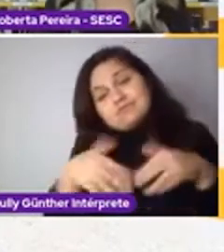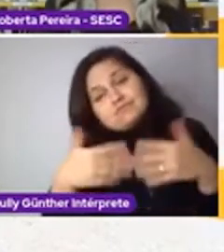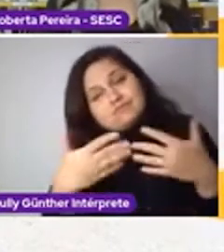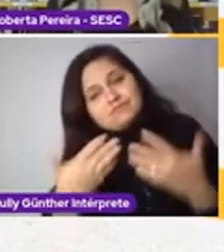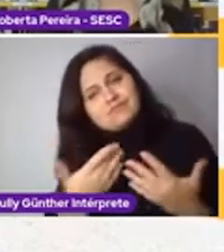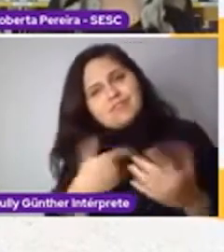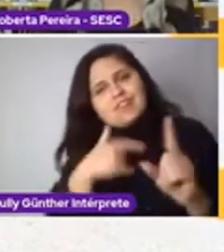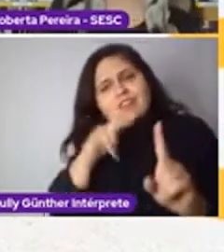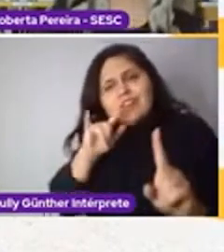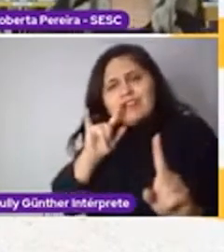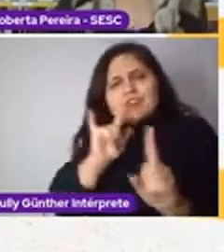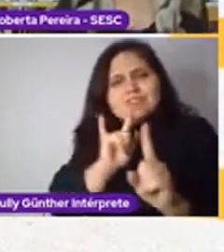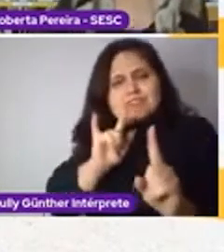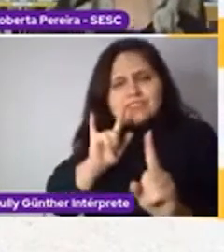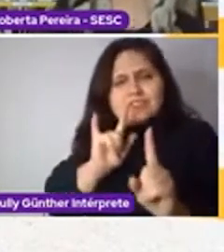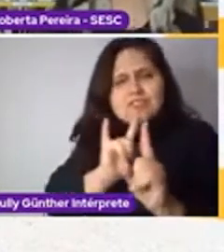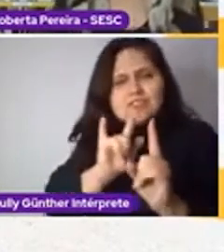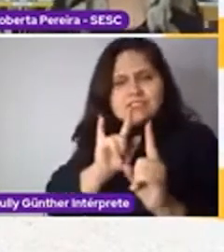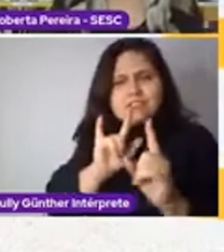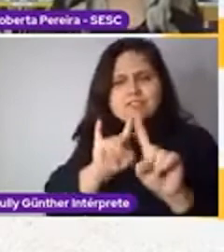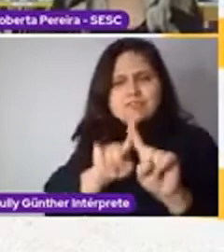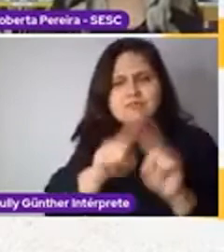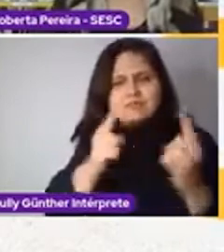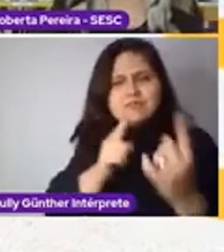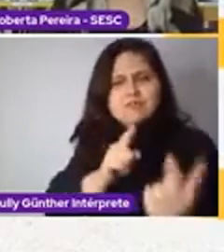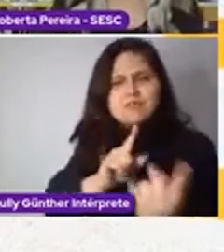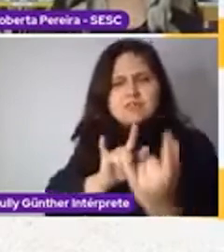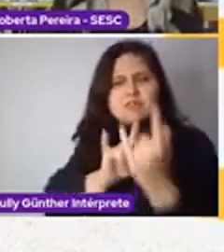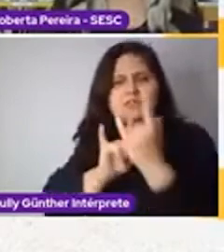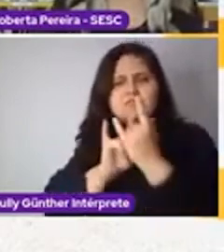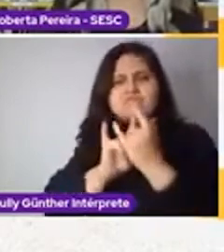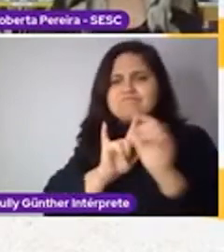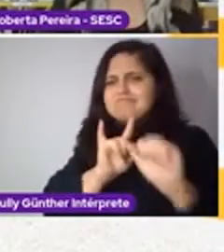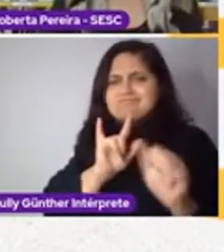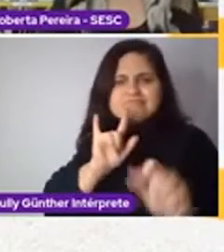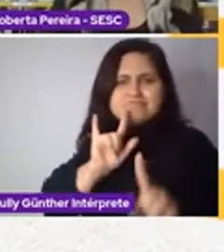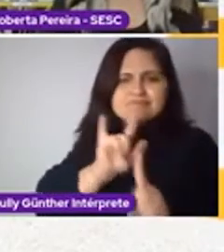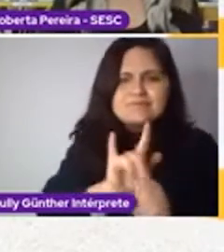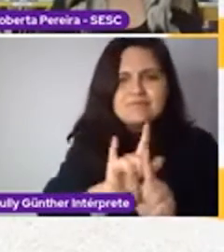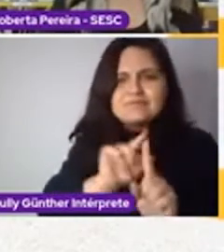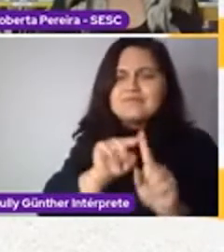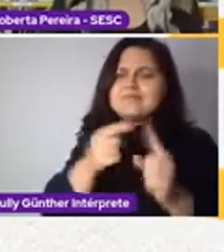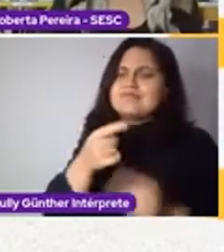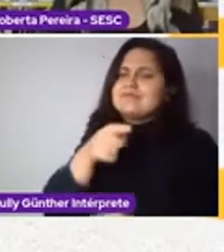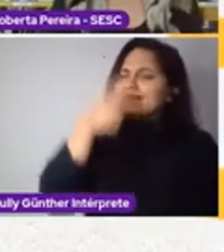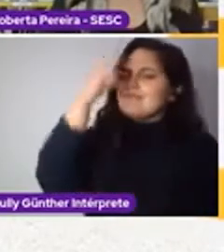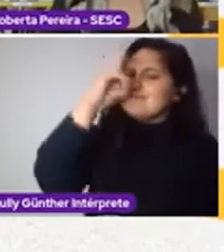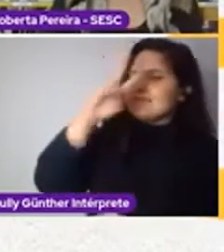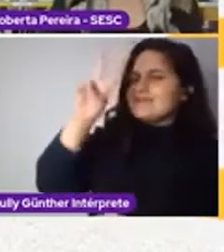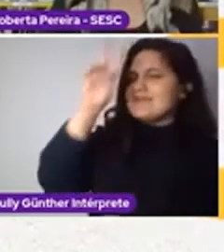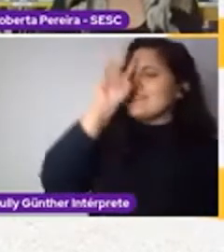eu amei por nós dois. Mas você lembra,